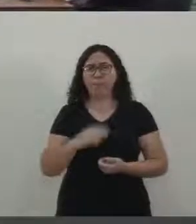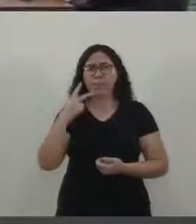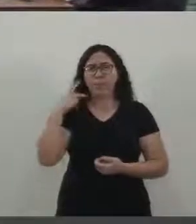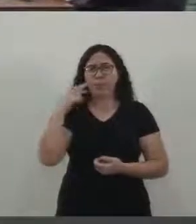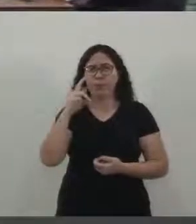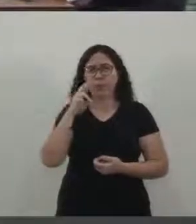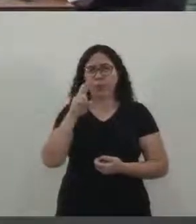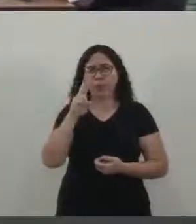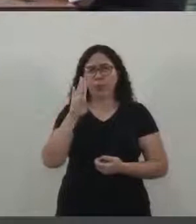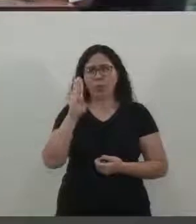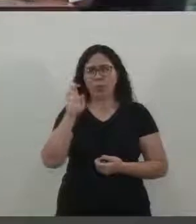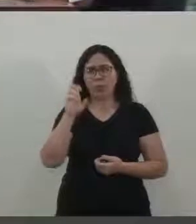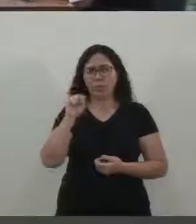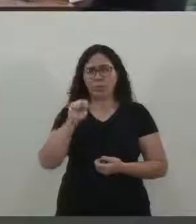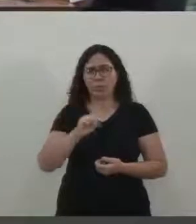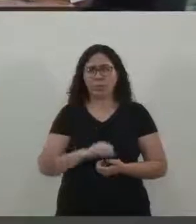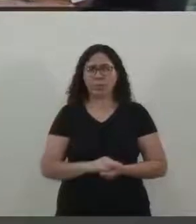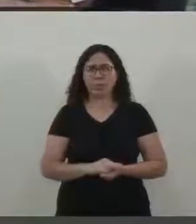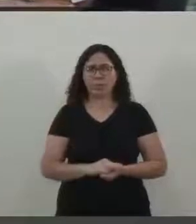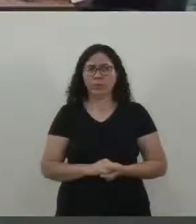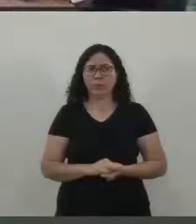Vereador Rubens Nunes.